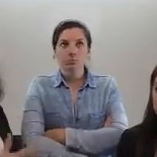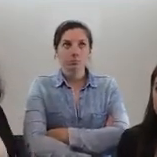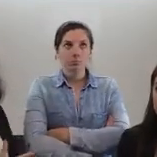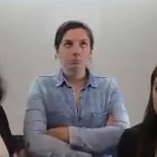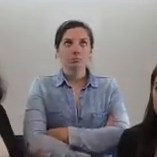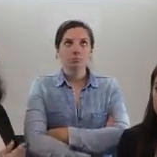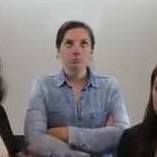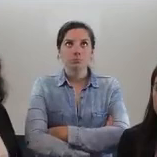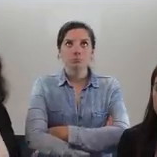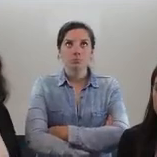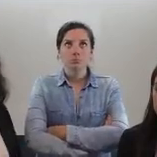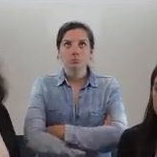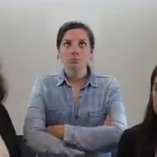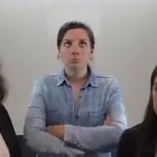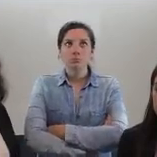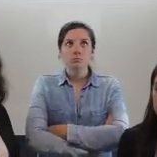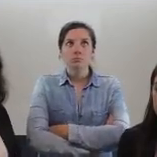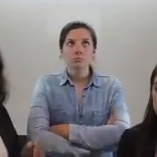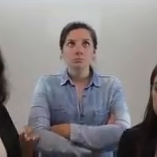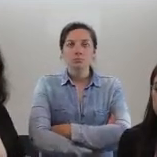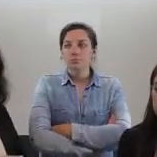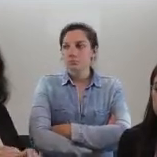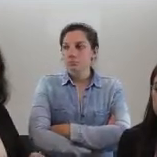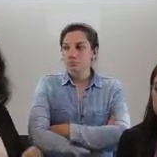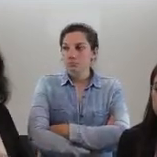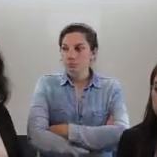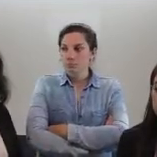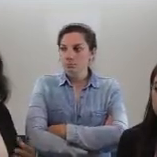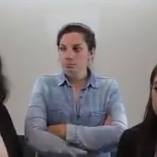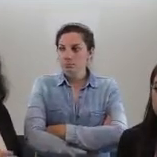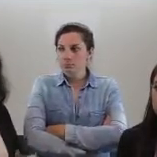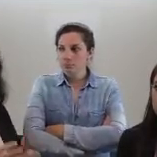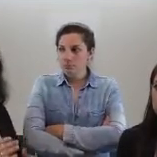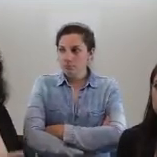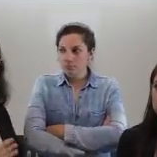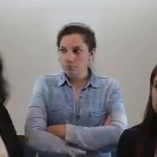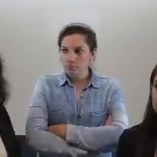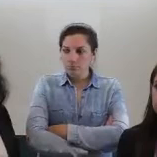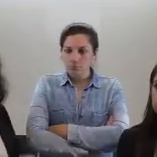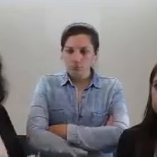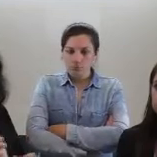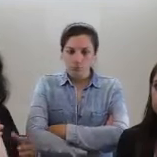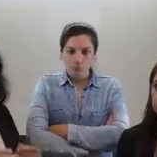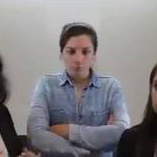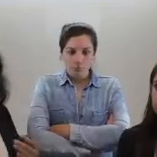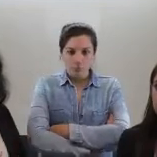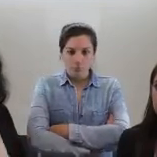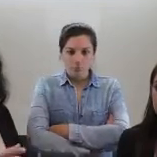apesar da Gabi estar falando, auxiliando aqui vocês, é interessante que vocês mexam dentro da base, que vocês só aprendem mesmo se